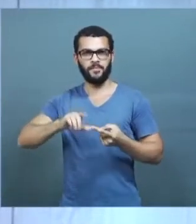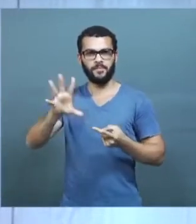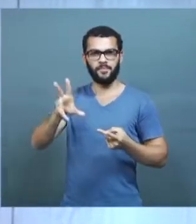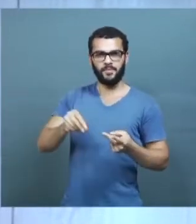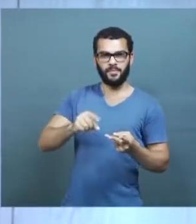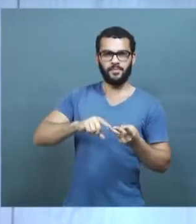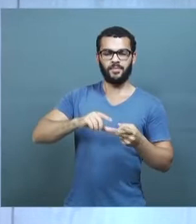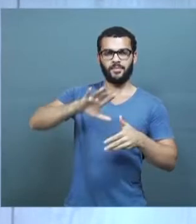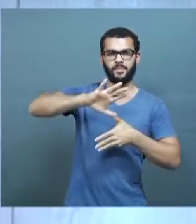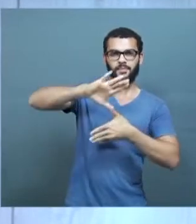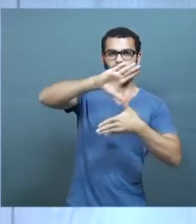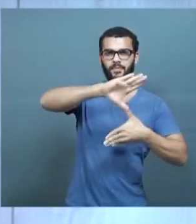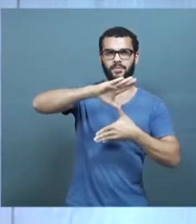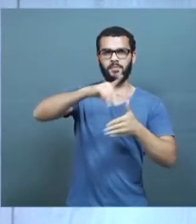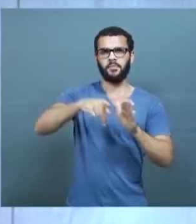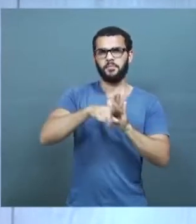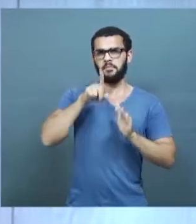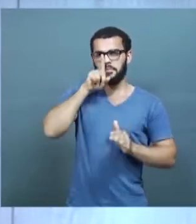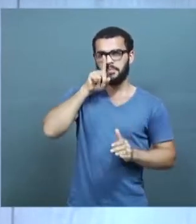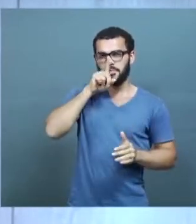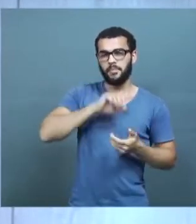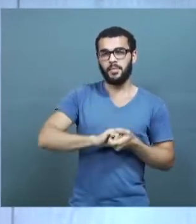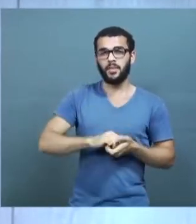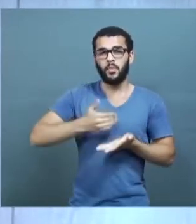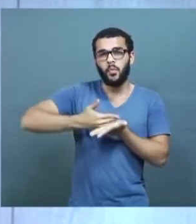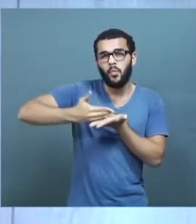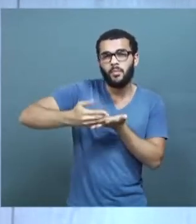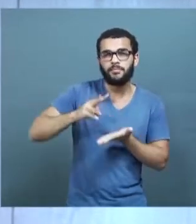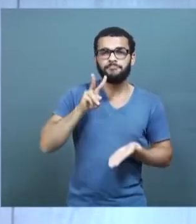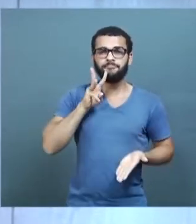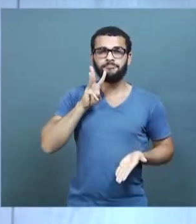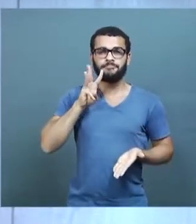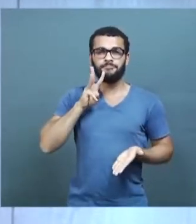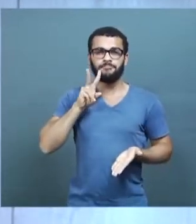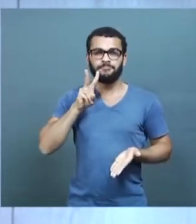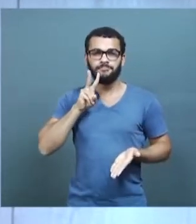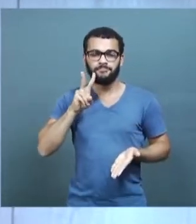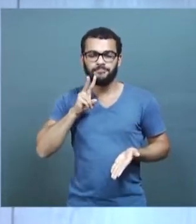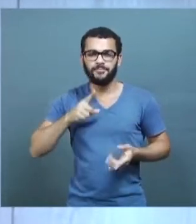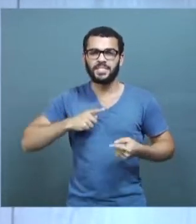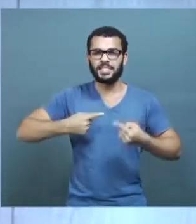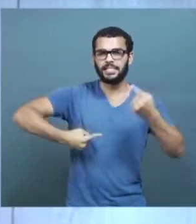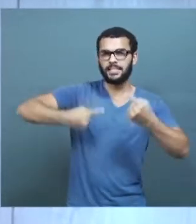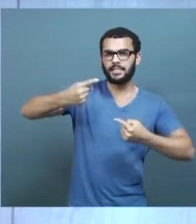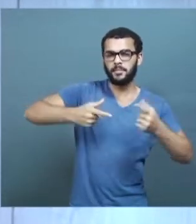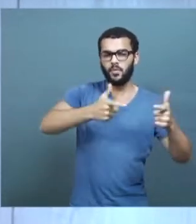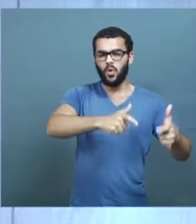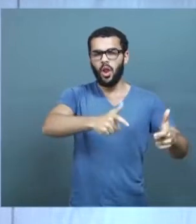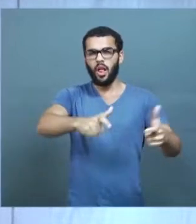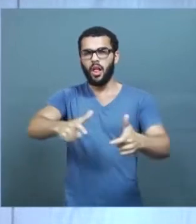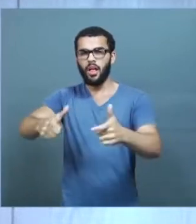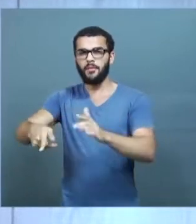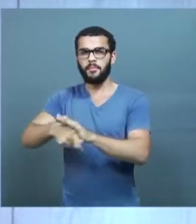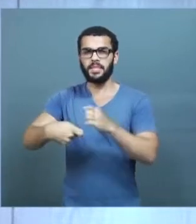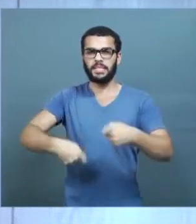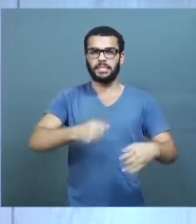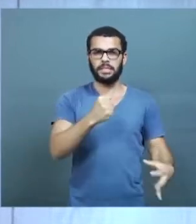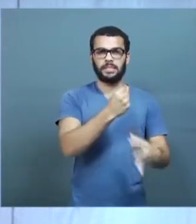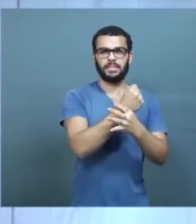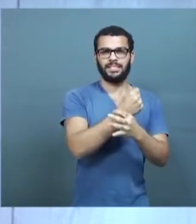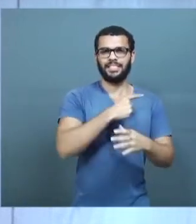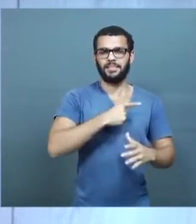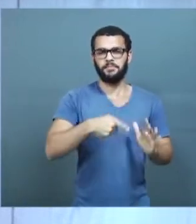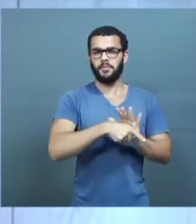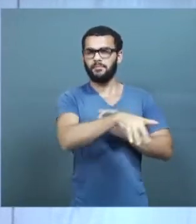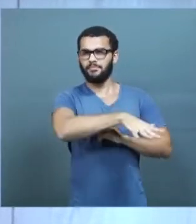sediou diálogos sobre espaços que precisam promover segurança, principalmente em territórios atingidos por